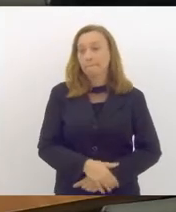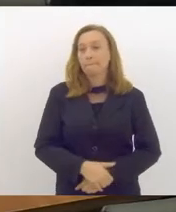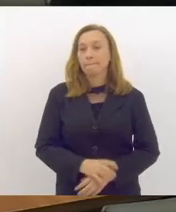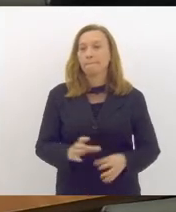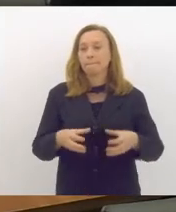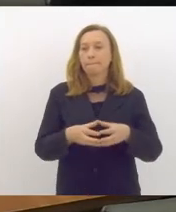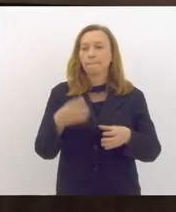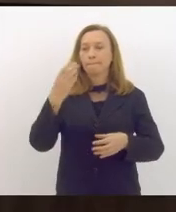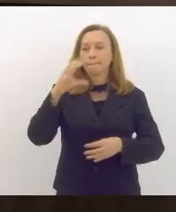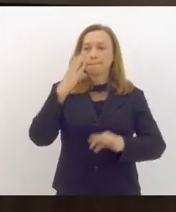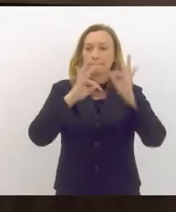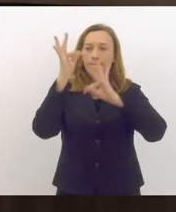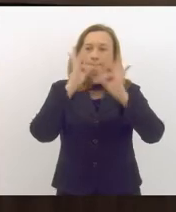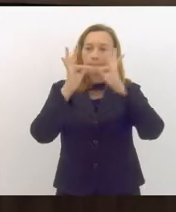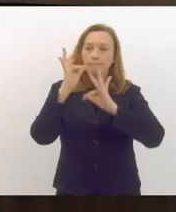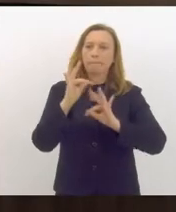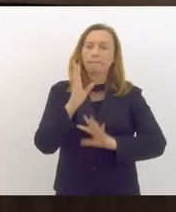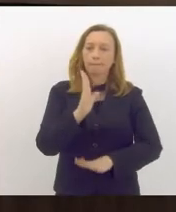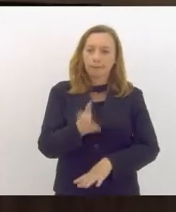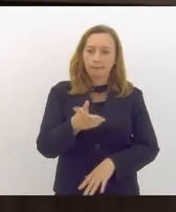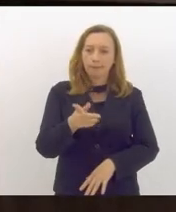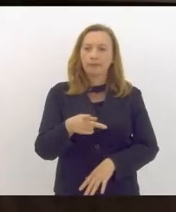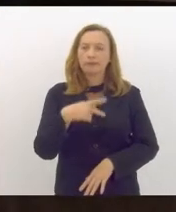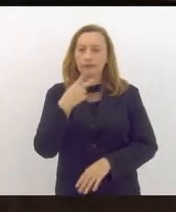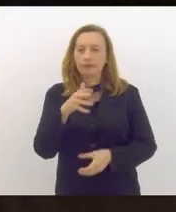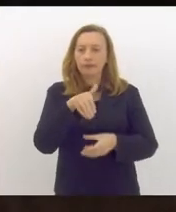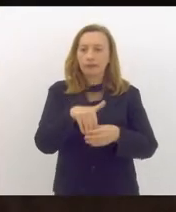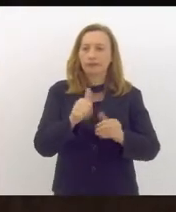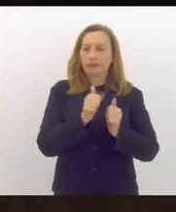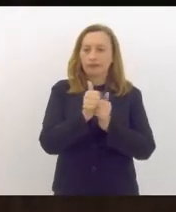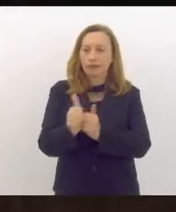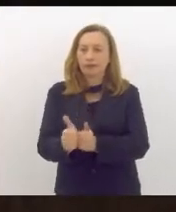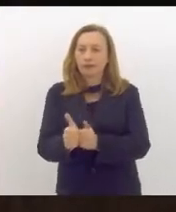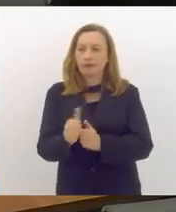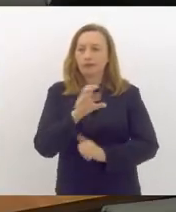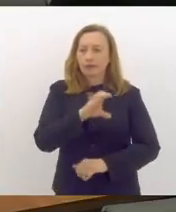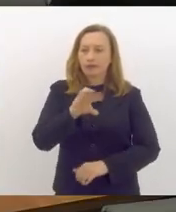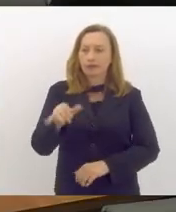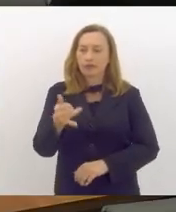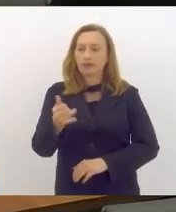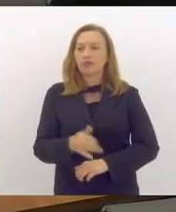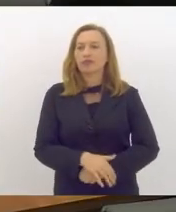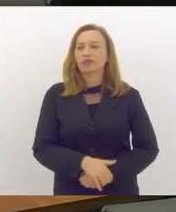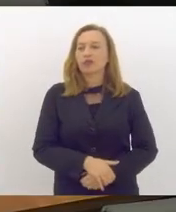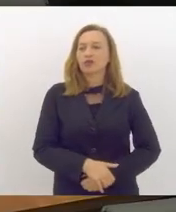Comissão de Ciência e Tecnologia, pelas razões que acabei aqui de declinar, acompanho o parecer da CCJ.